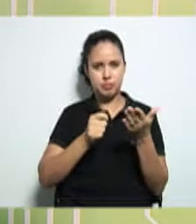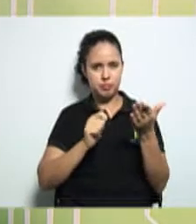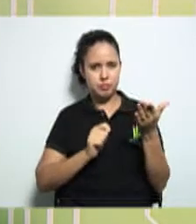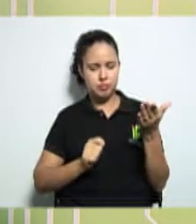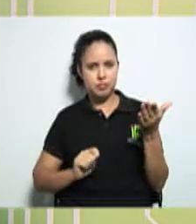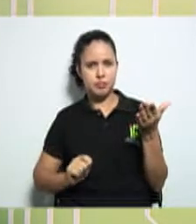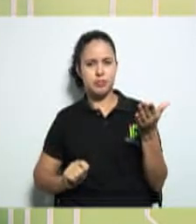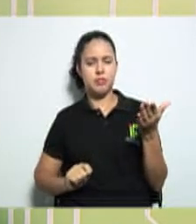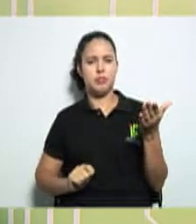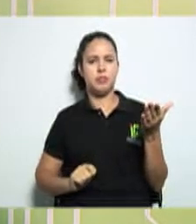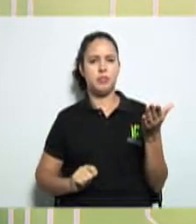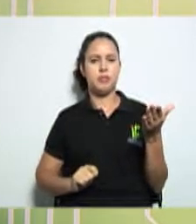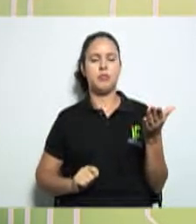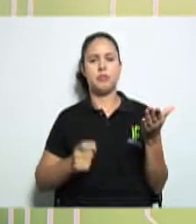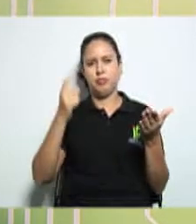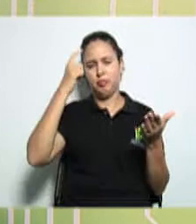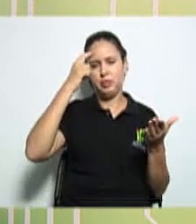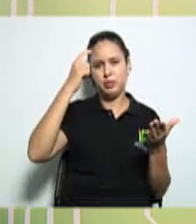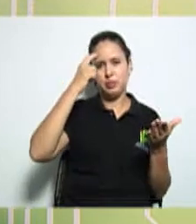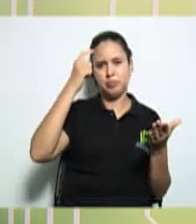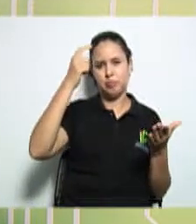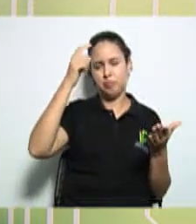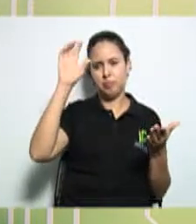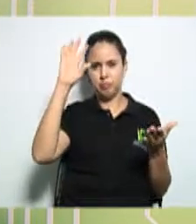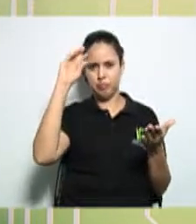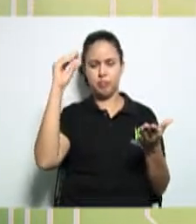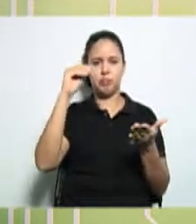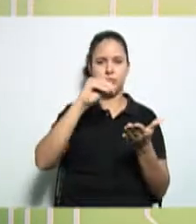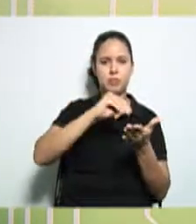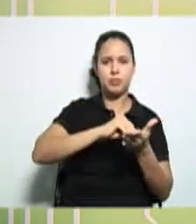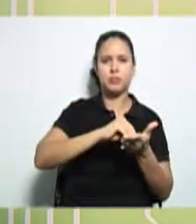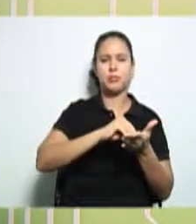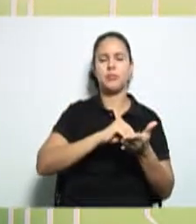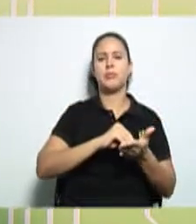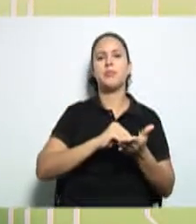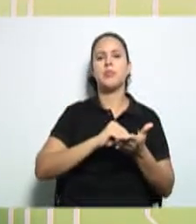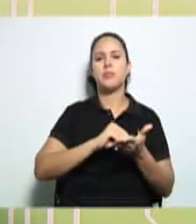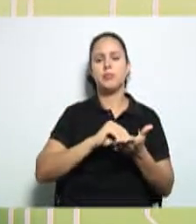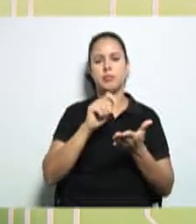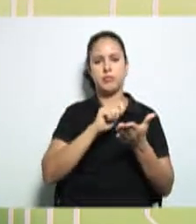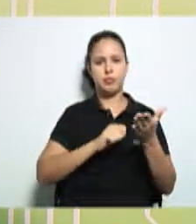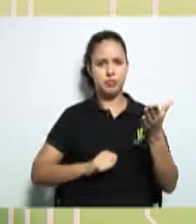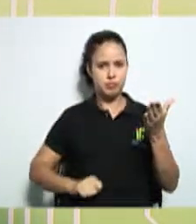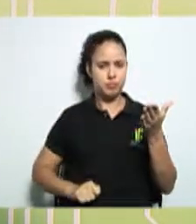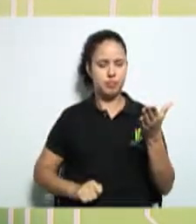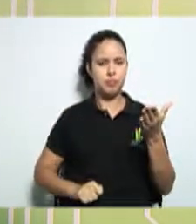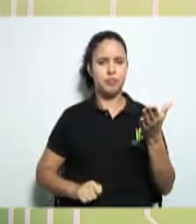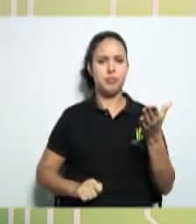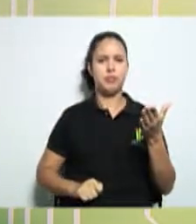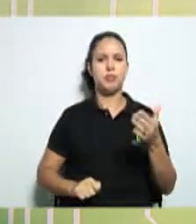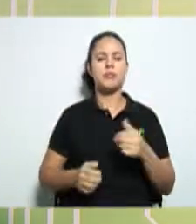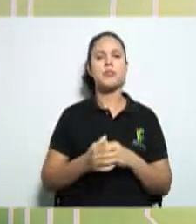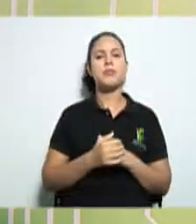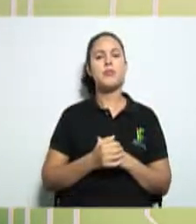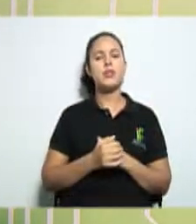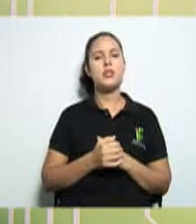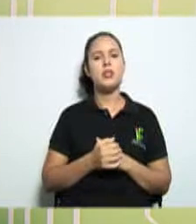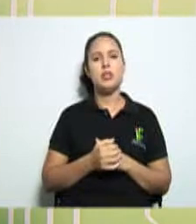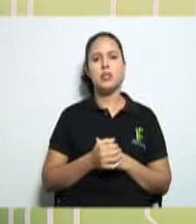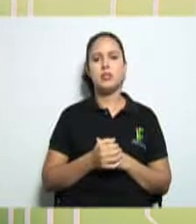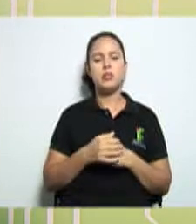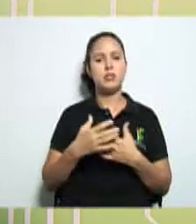colocar, transcrever aquilo que está no teu pensamento, passar para escrita. Então aí eu trago